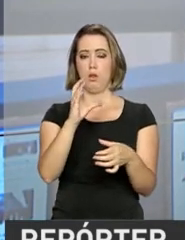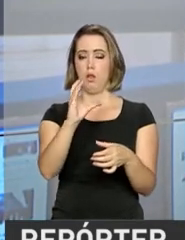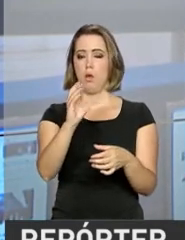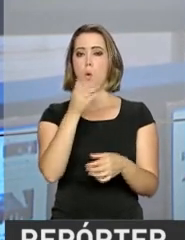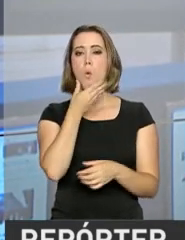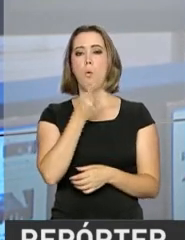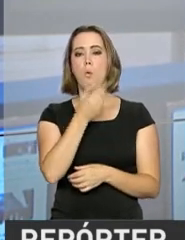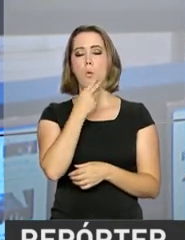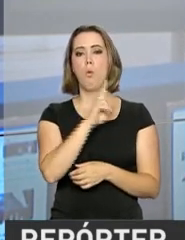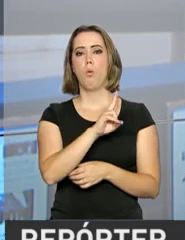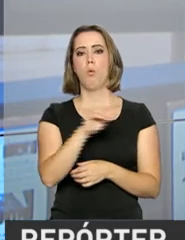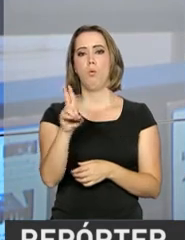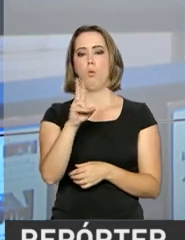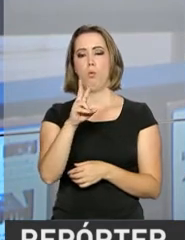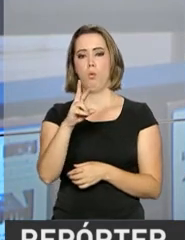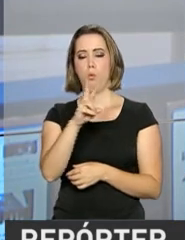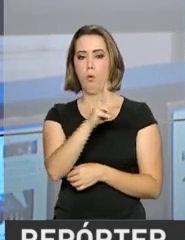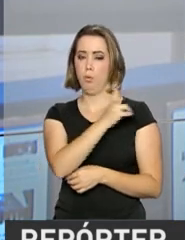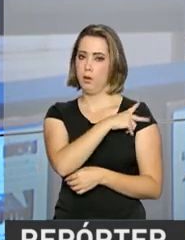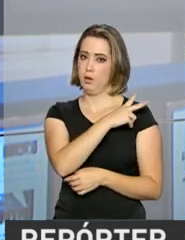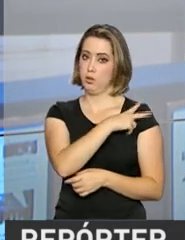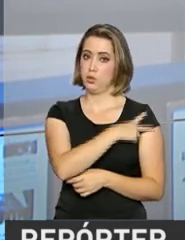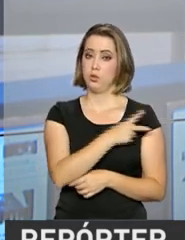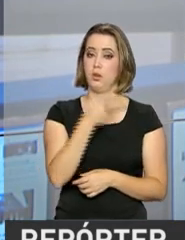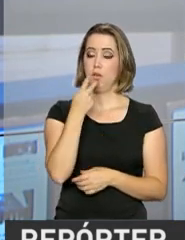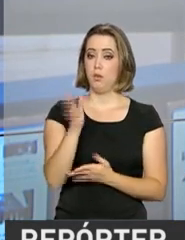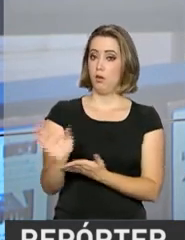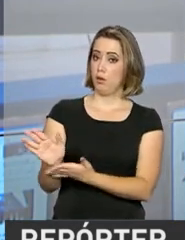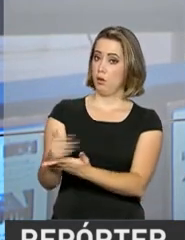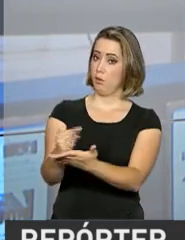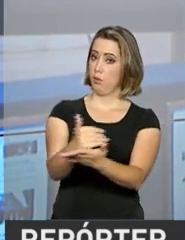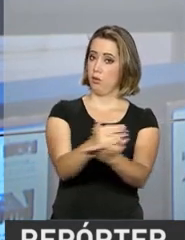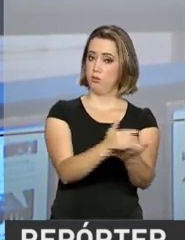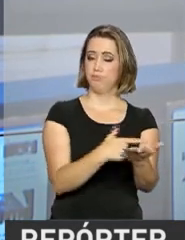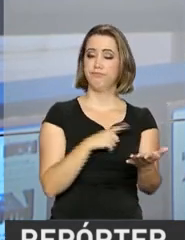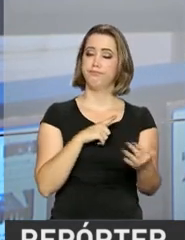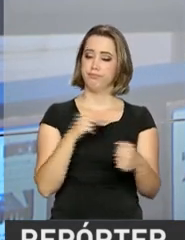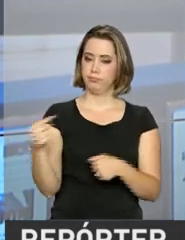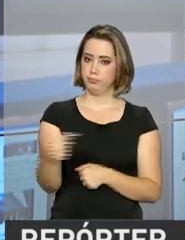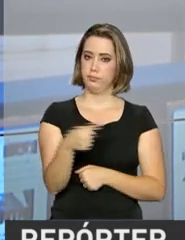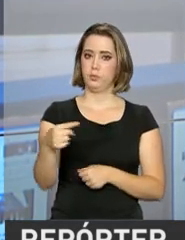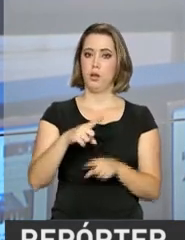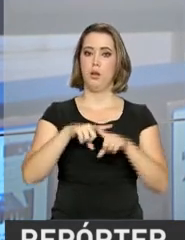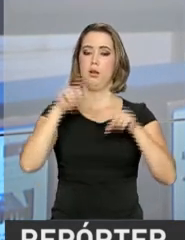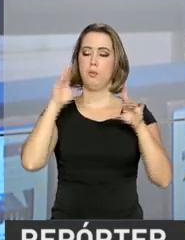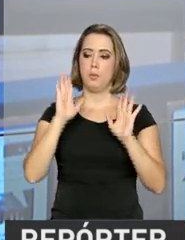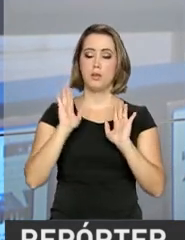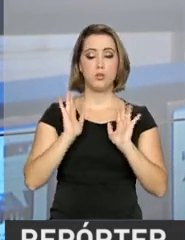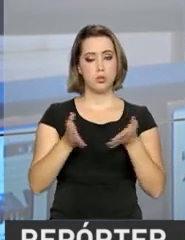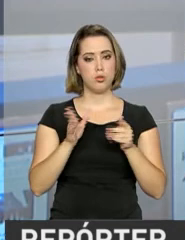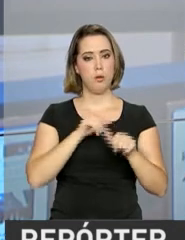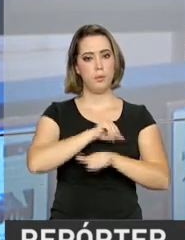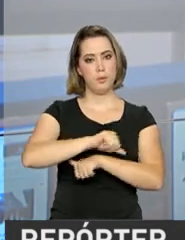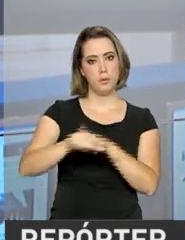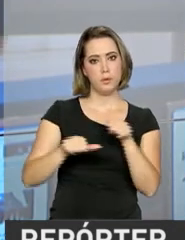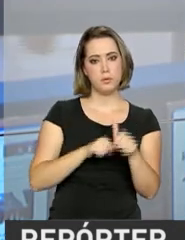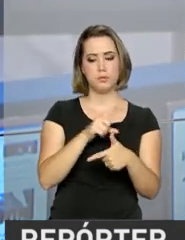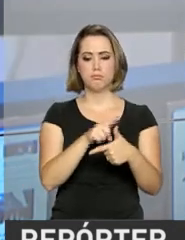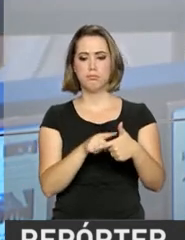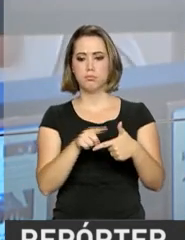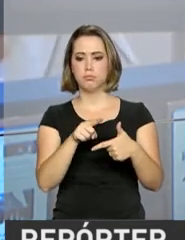claudemir malaquias arrecadação ainda apresenta um desempenho negativo mas a trajetória já demonstra